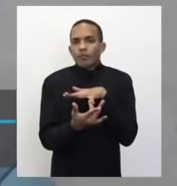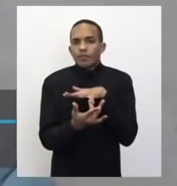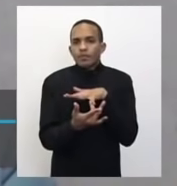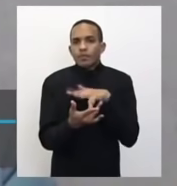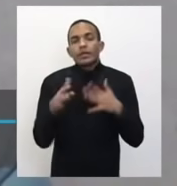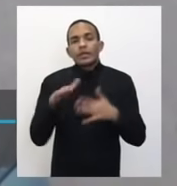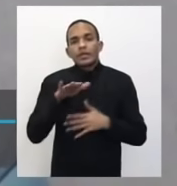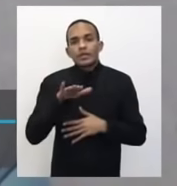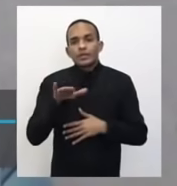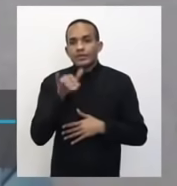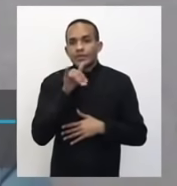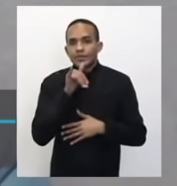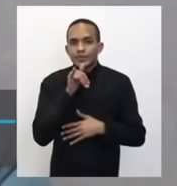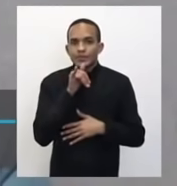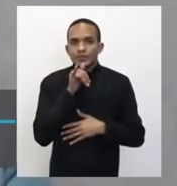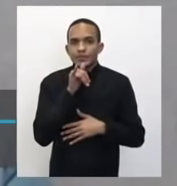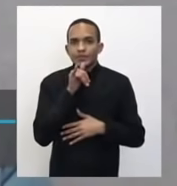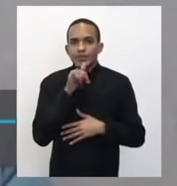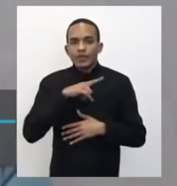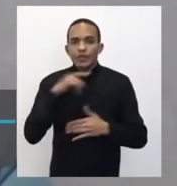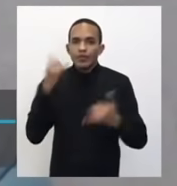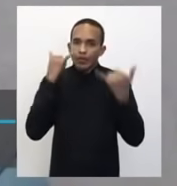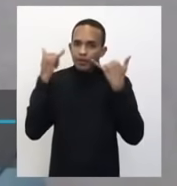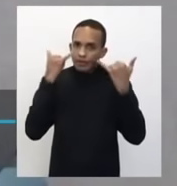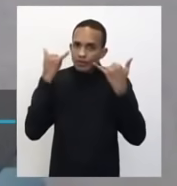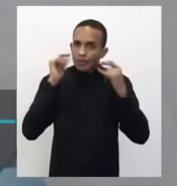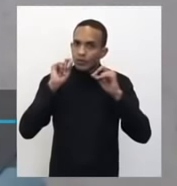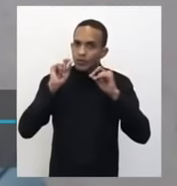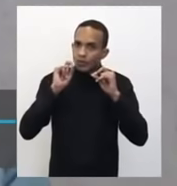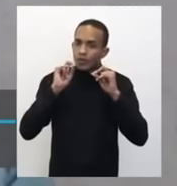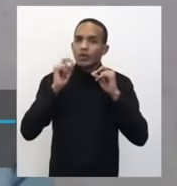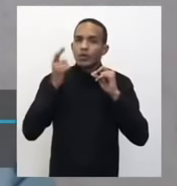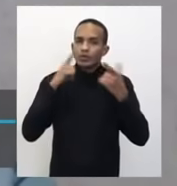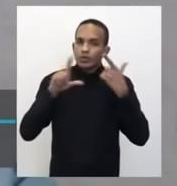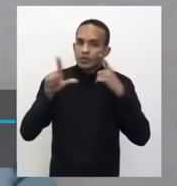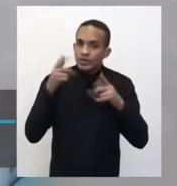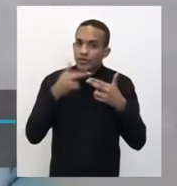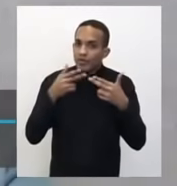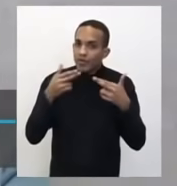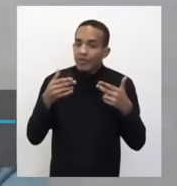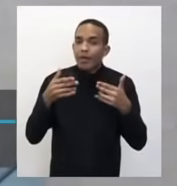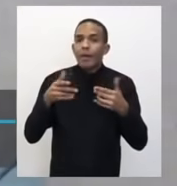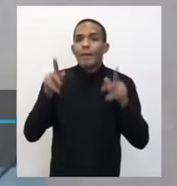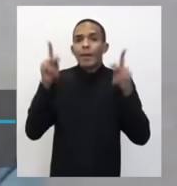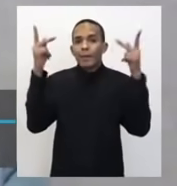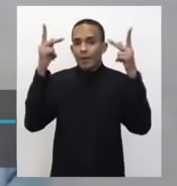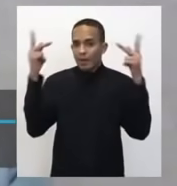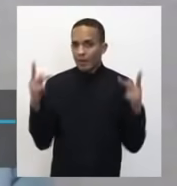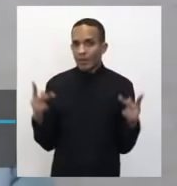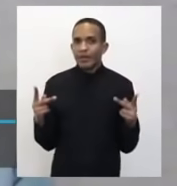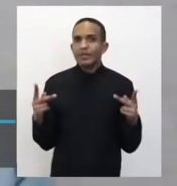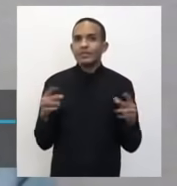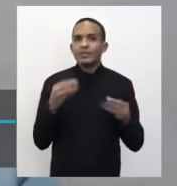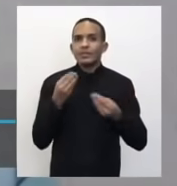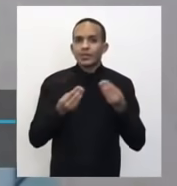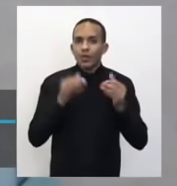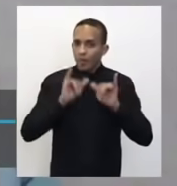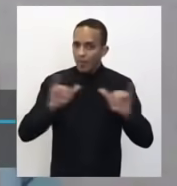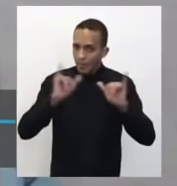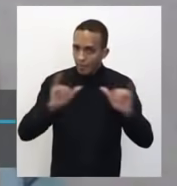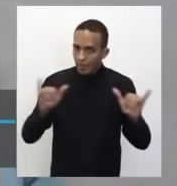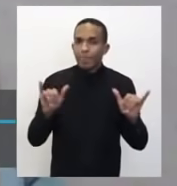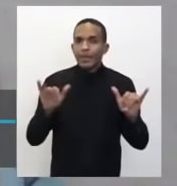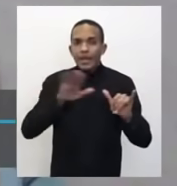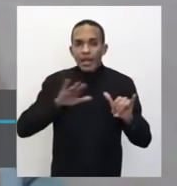uma desses dados, né, uma das coisas pela qual eles geram dados, são para propaganda. Vamos pensar o seguinte, as